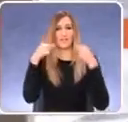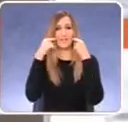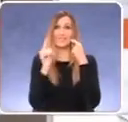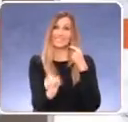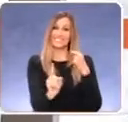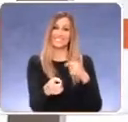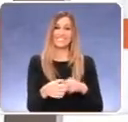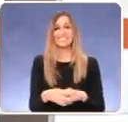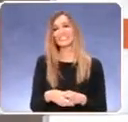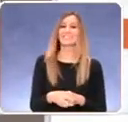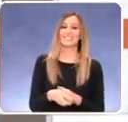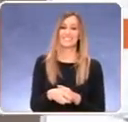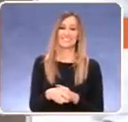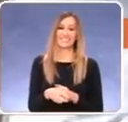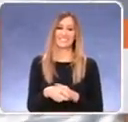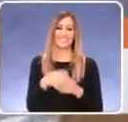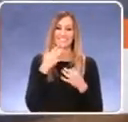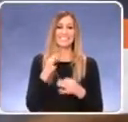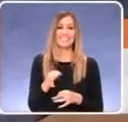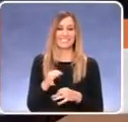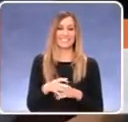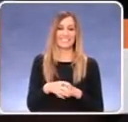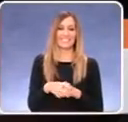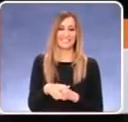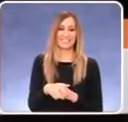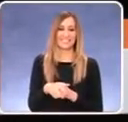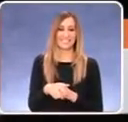É. Não acredito. Eu acredito, sim, senhor.